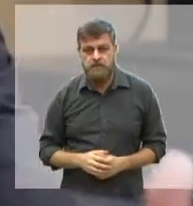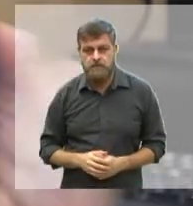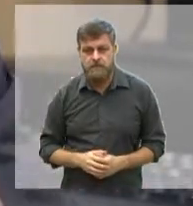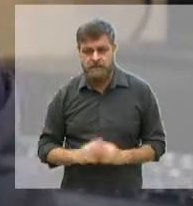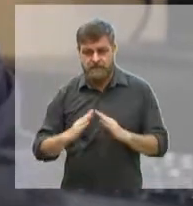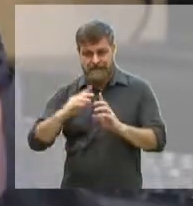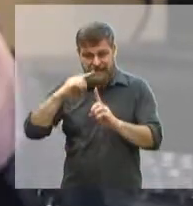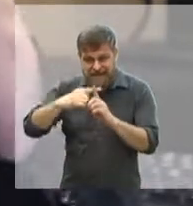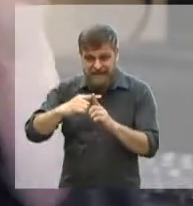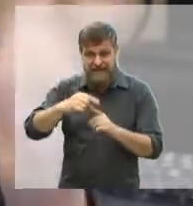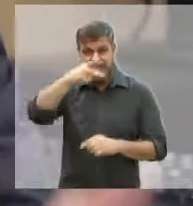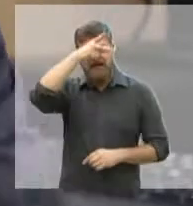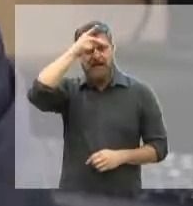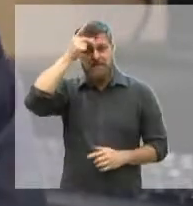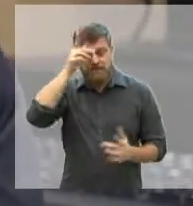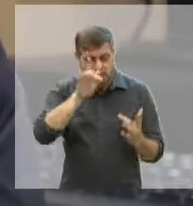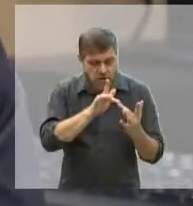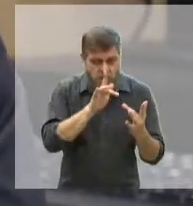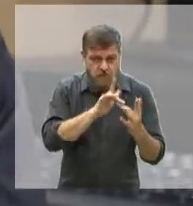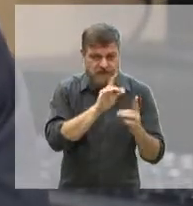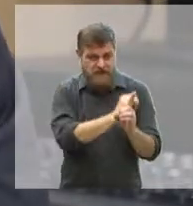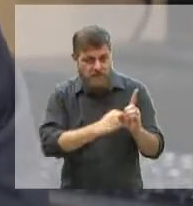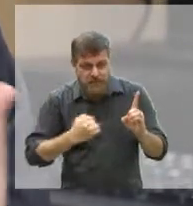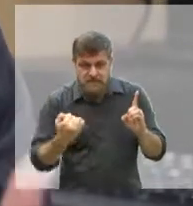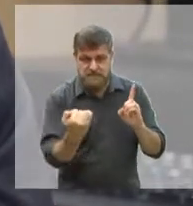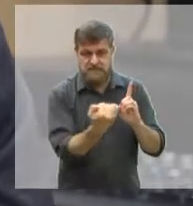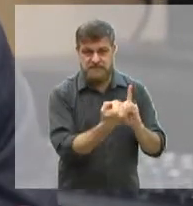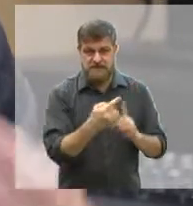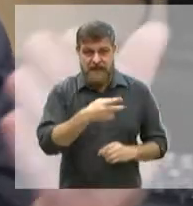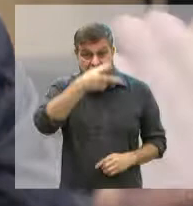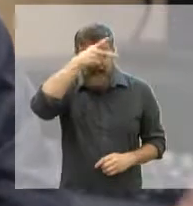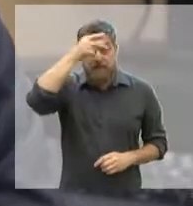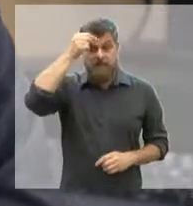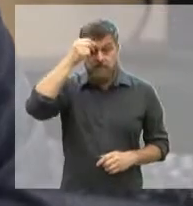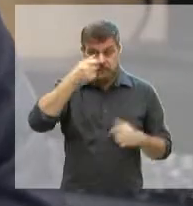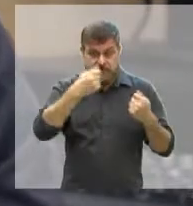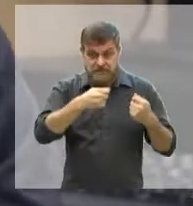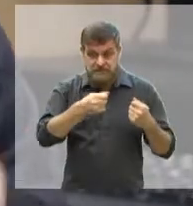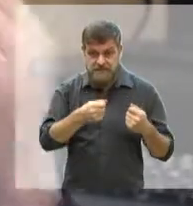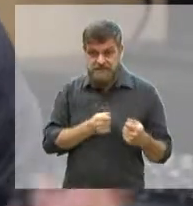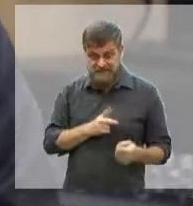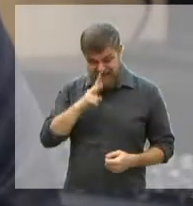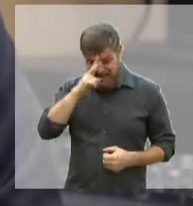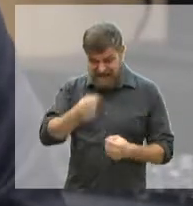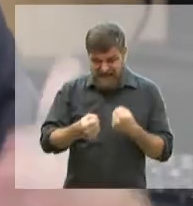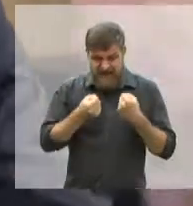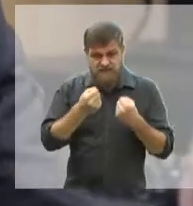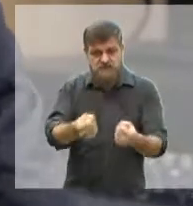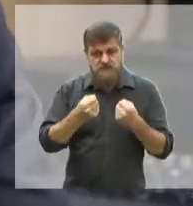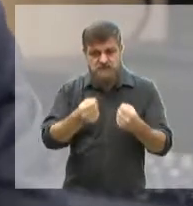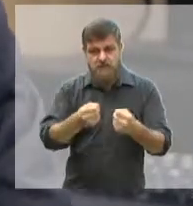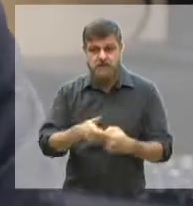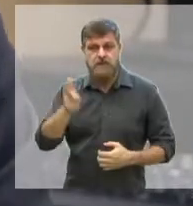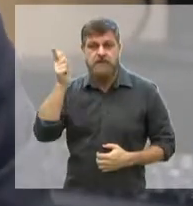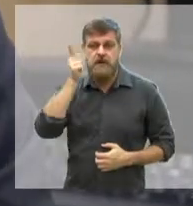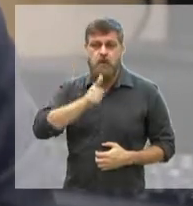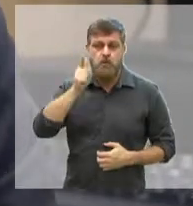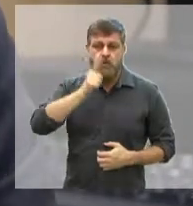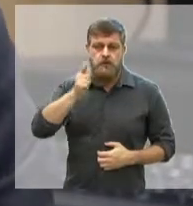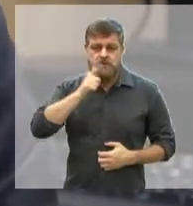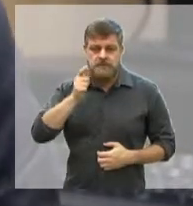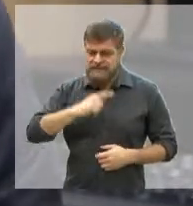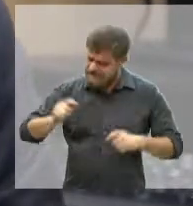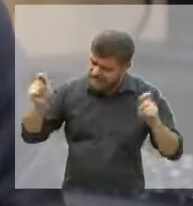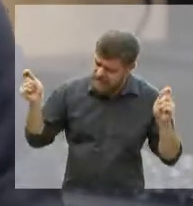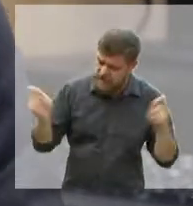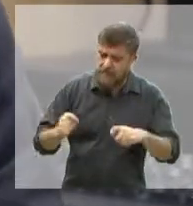as igrejas, tem relação com a sociedade civil, e a prefeitura precisa lançar a mão da força que tem para poder fazer